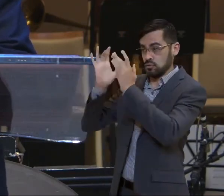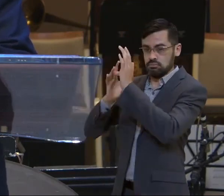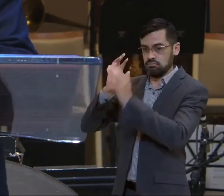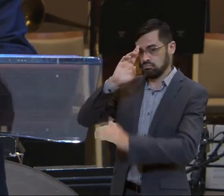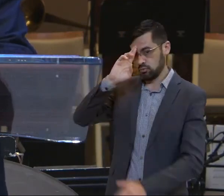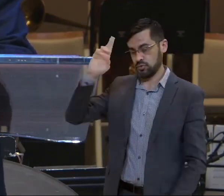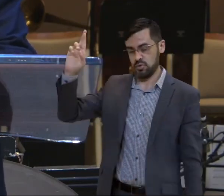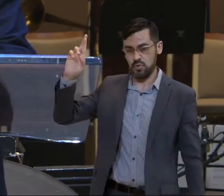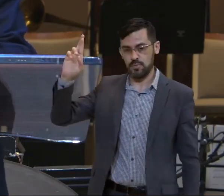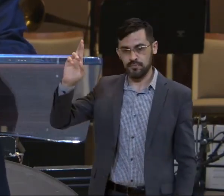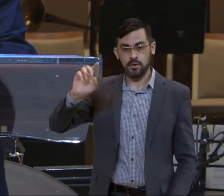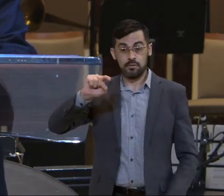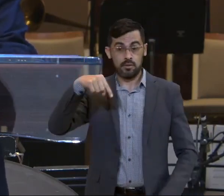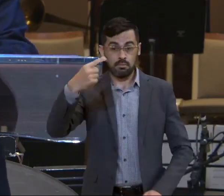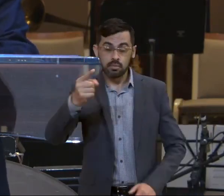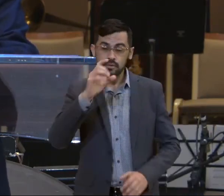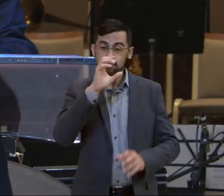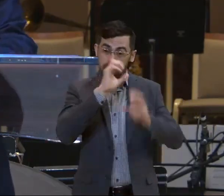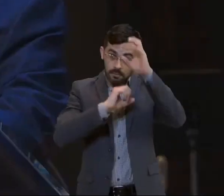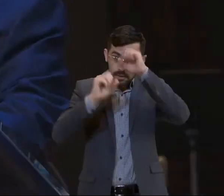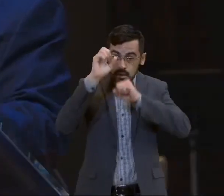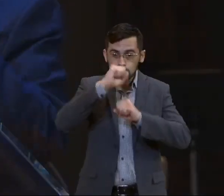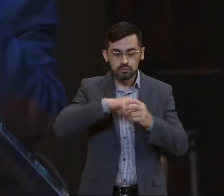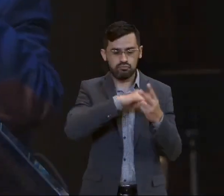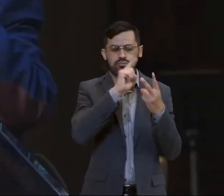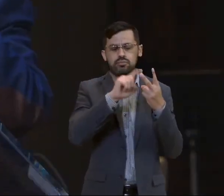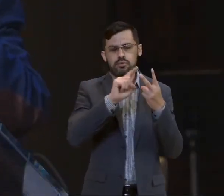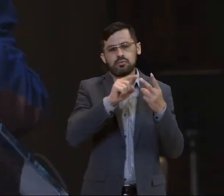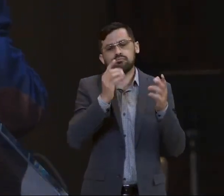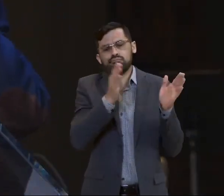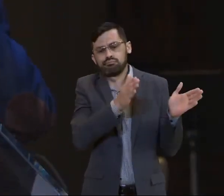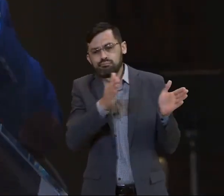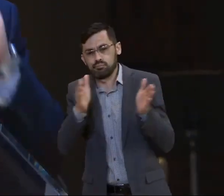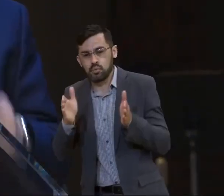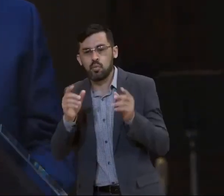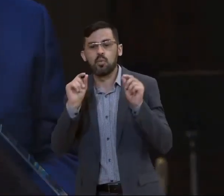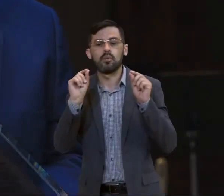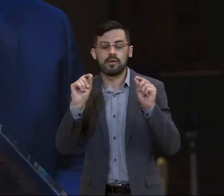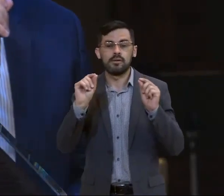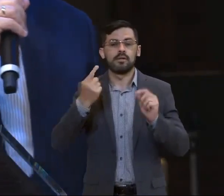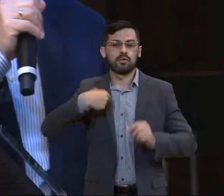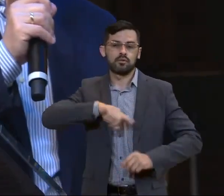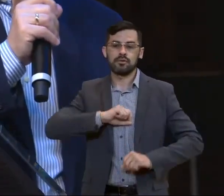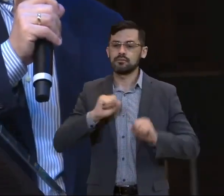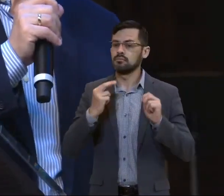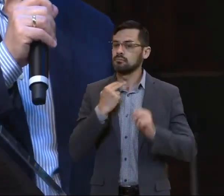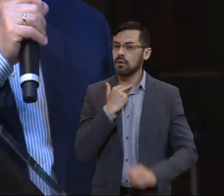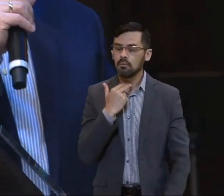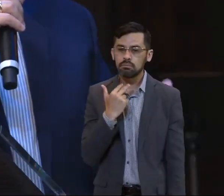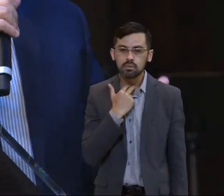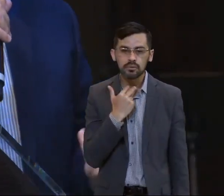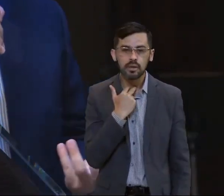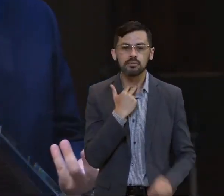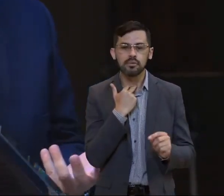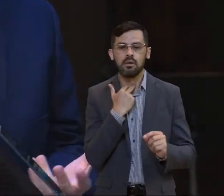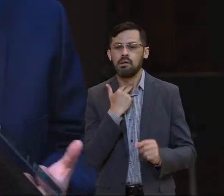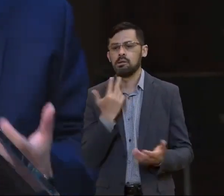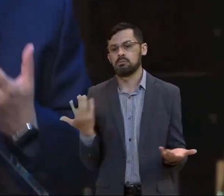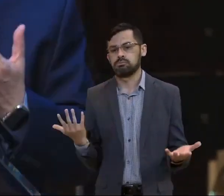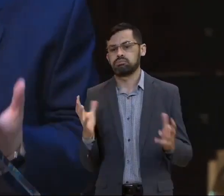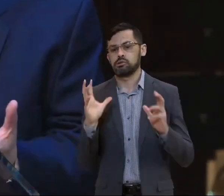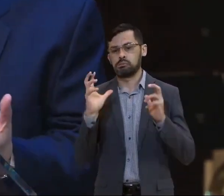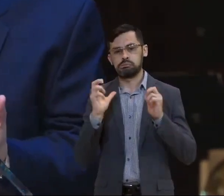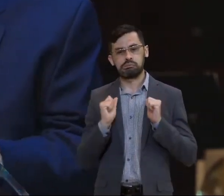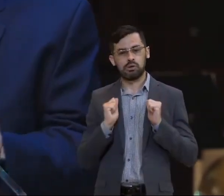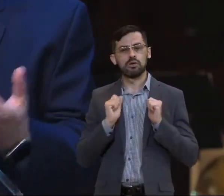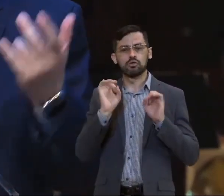Cristo. Depois aprendemos que, numa segunda mensagem, que a gente não pode se conformar com